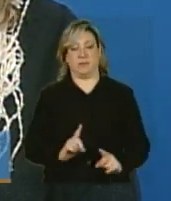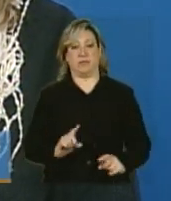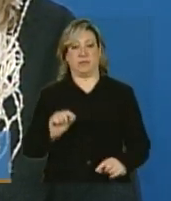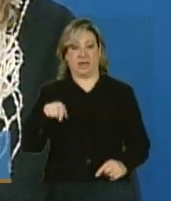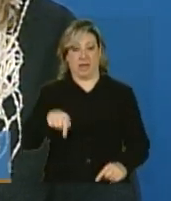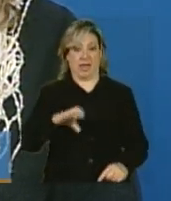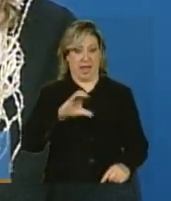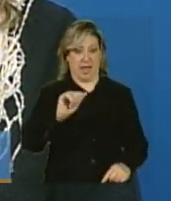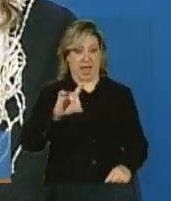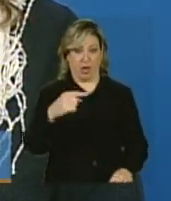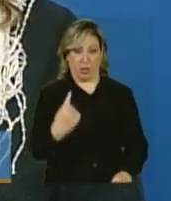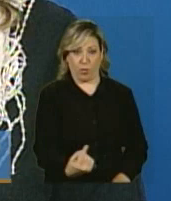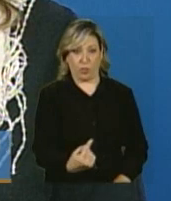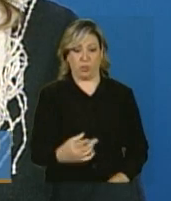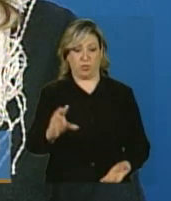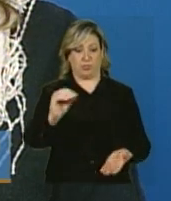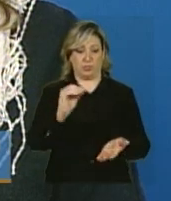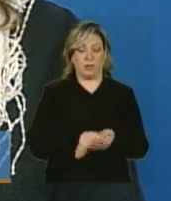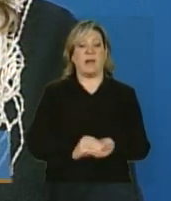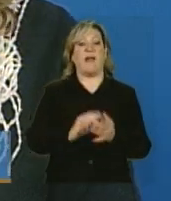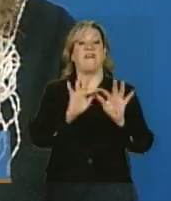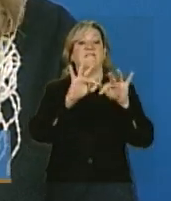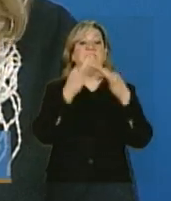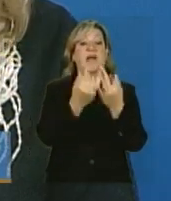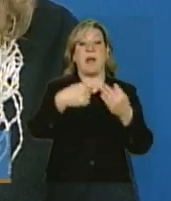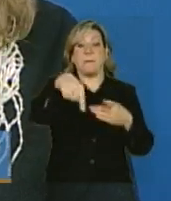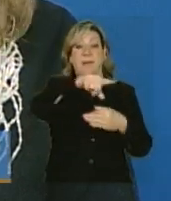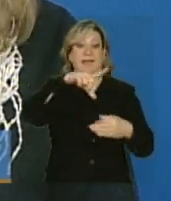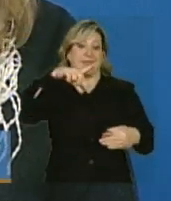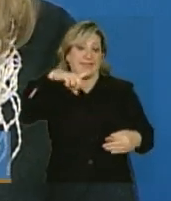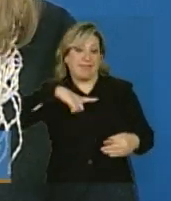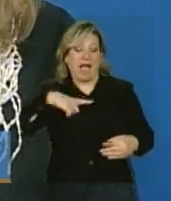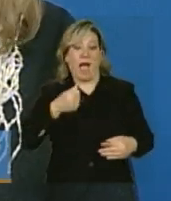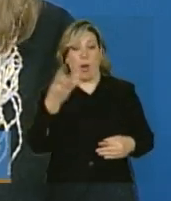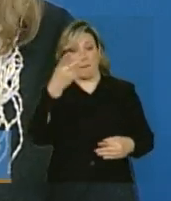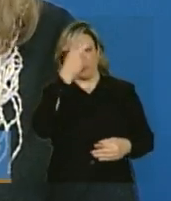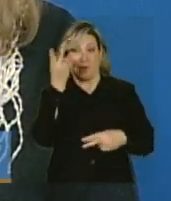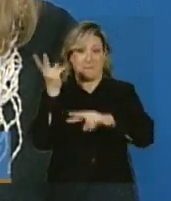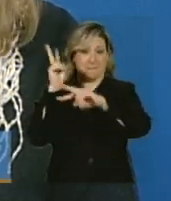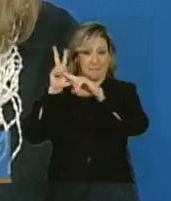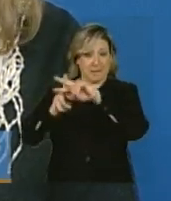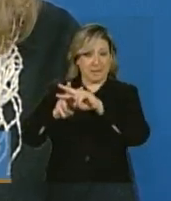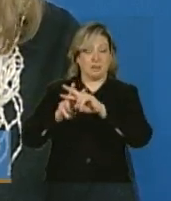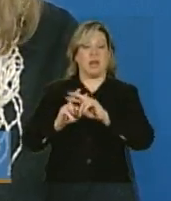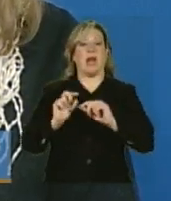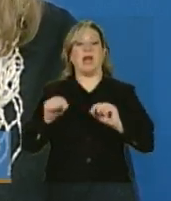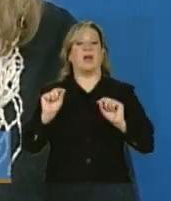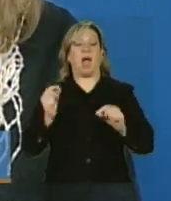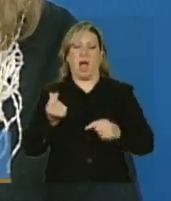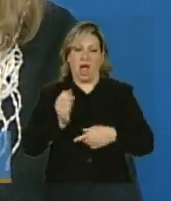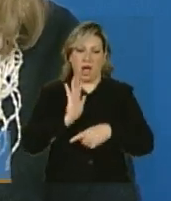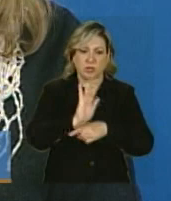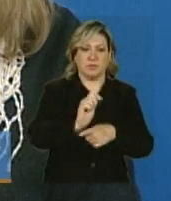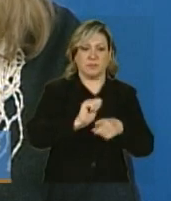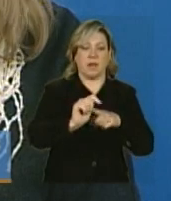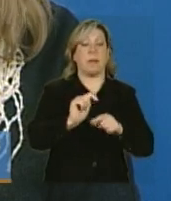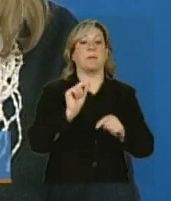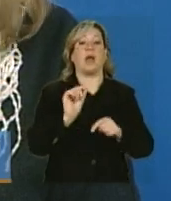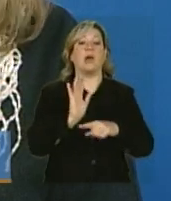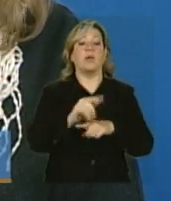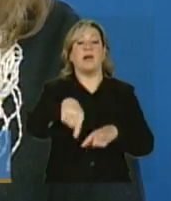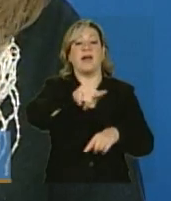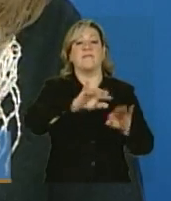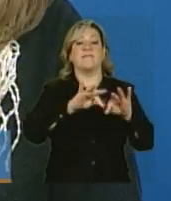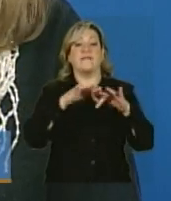único, ele é, na verdade, um mapeamento da situação socioeconômica das famílias. Então, o que que se